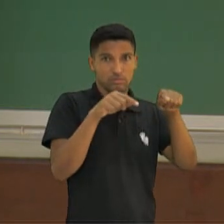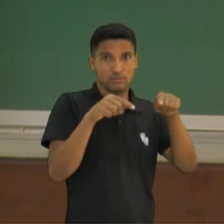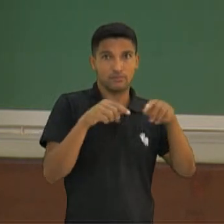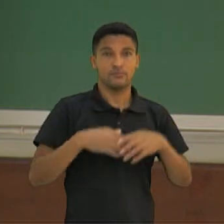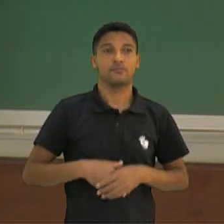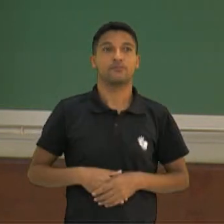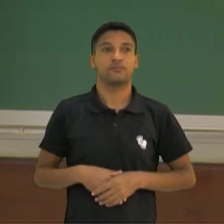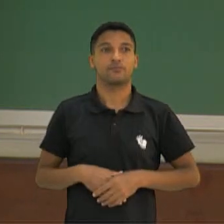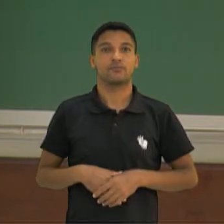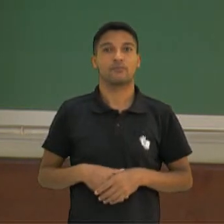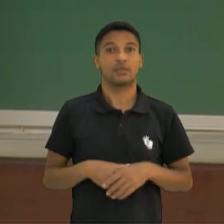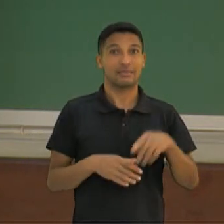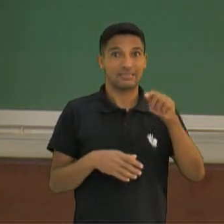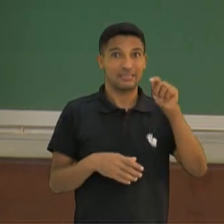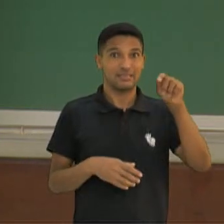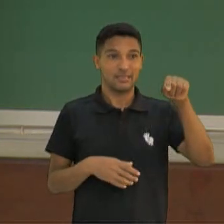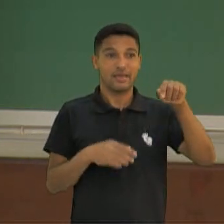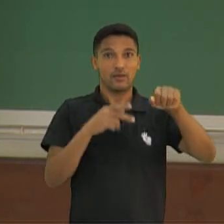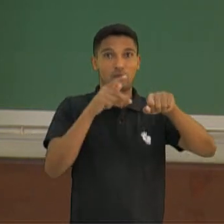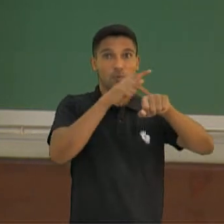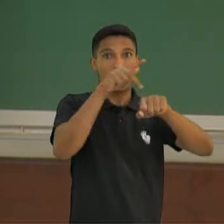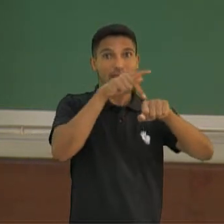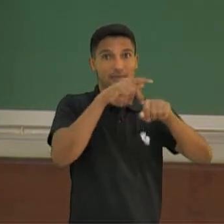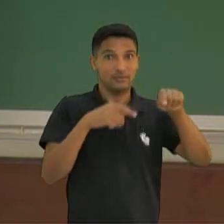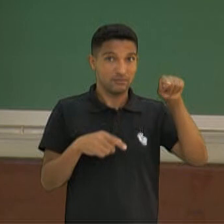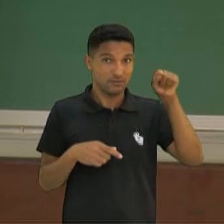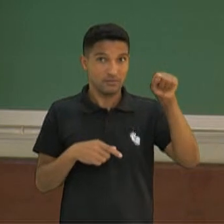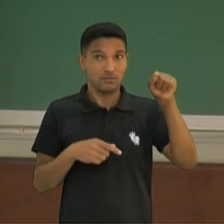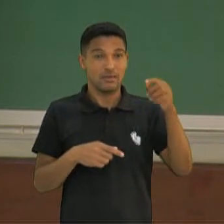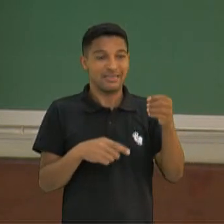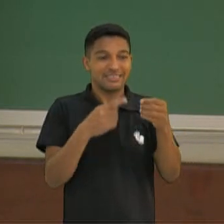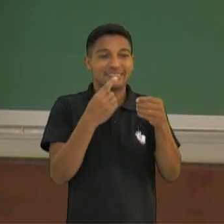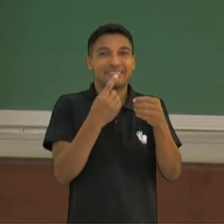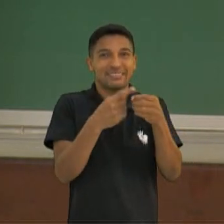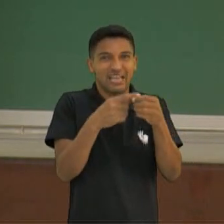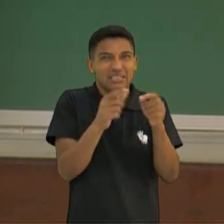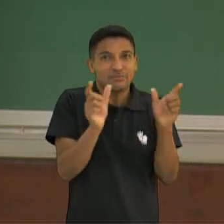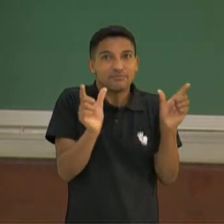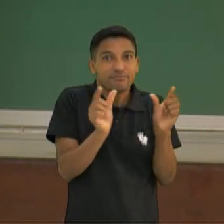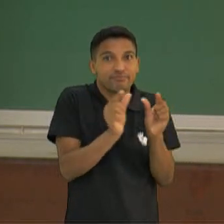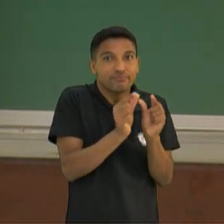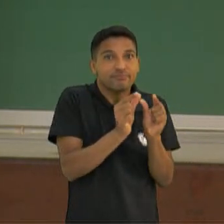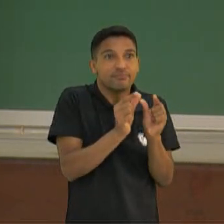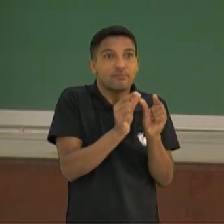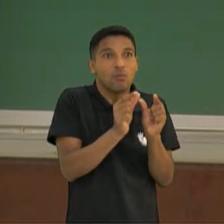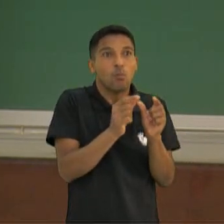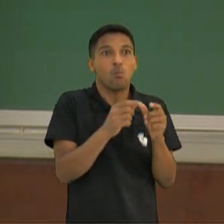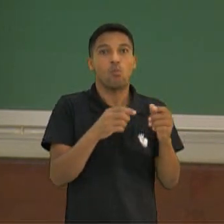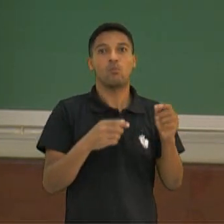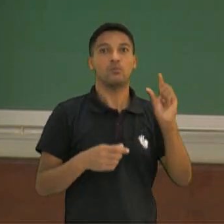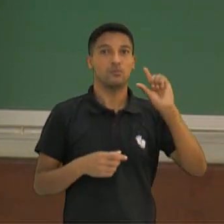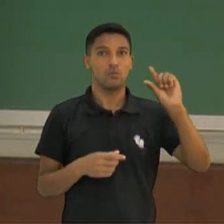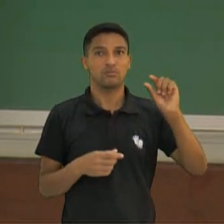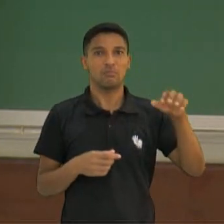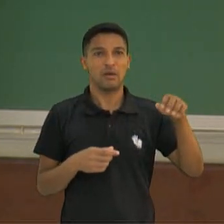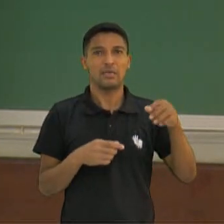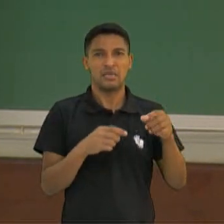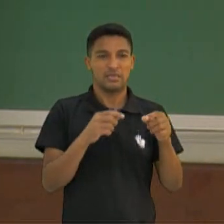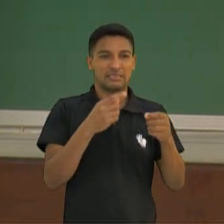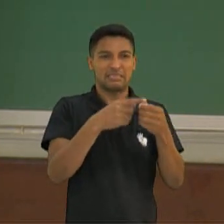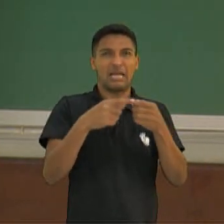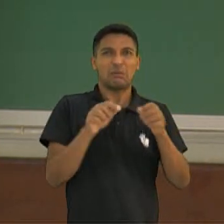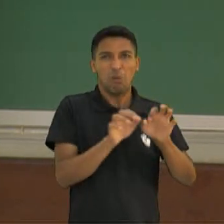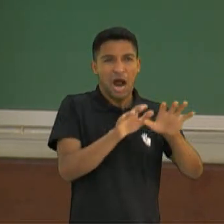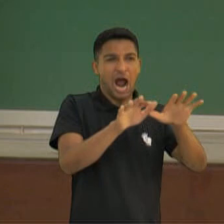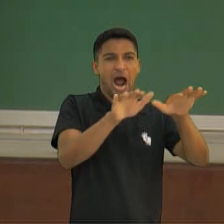que são os países bem menos urbanizados. Trouxe uma exceção aqui para a gente ver, tem outros países, mas a República Tcheca, né, que é o país mais urbanizado